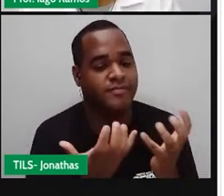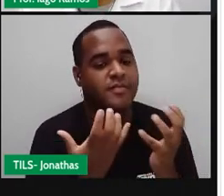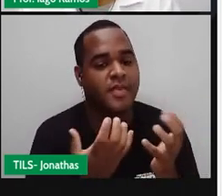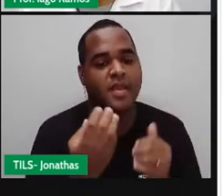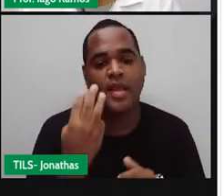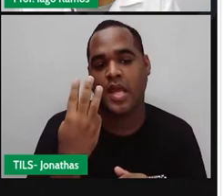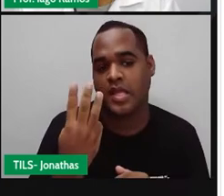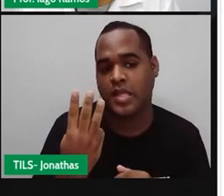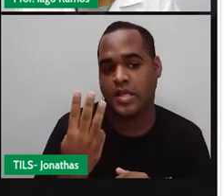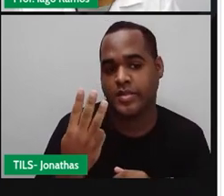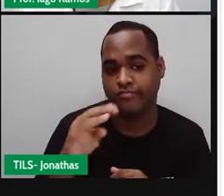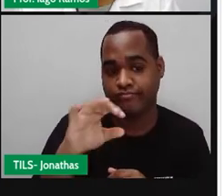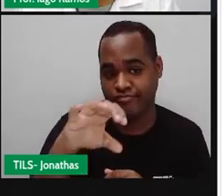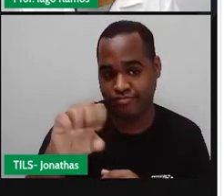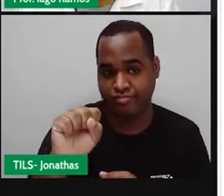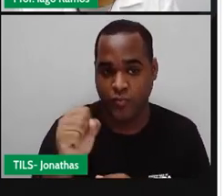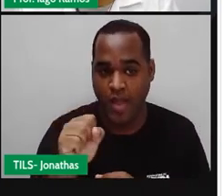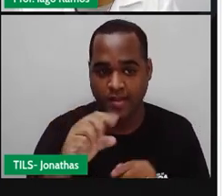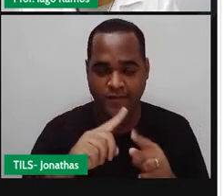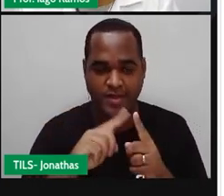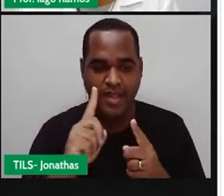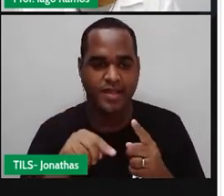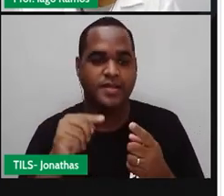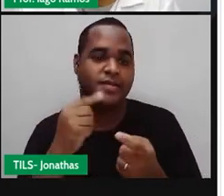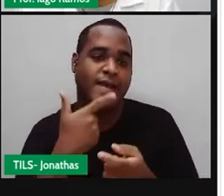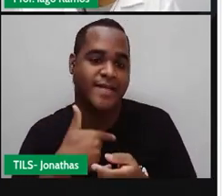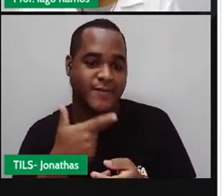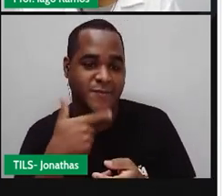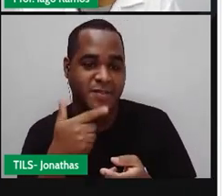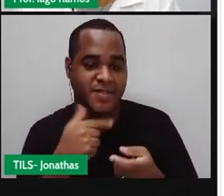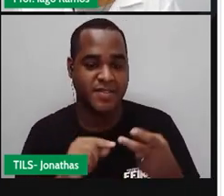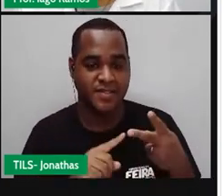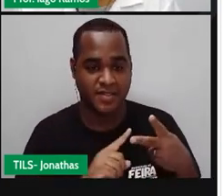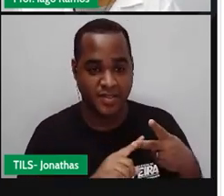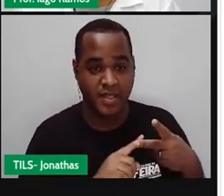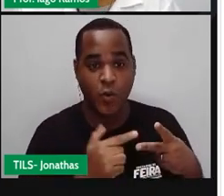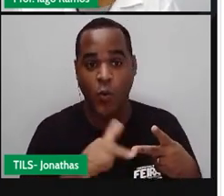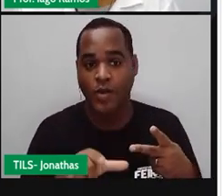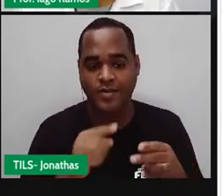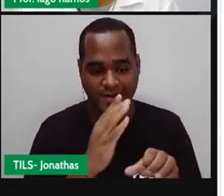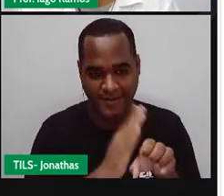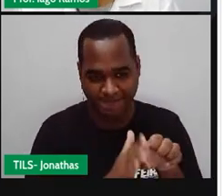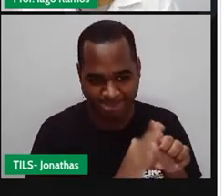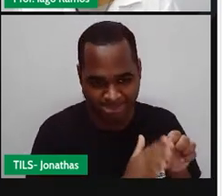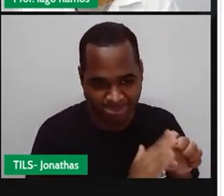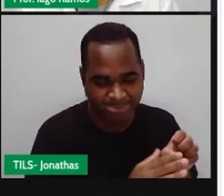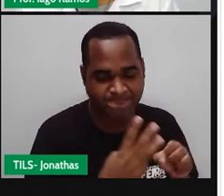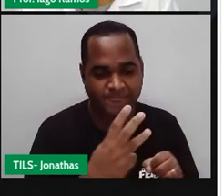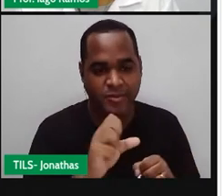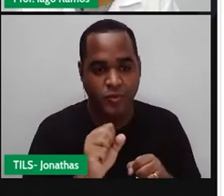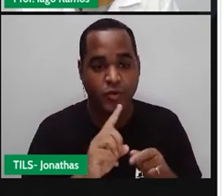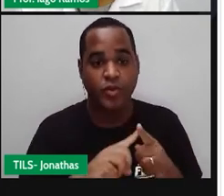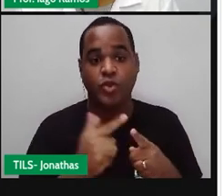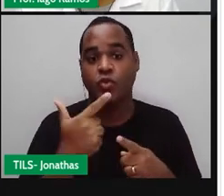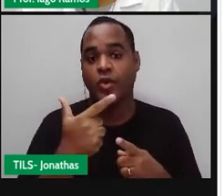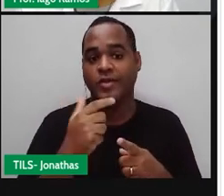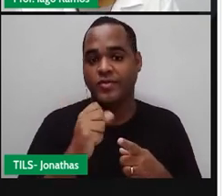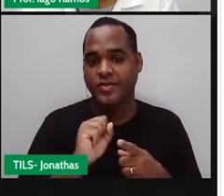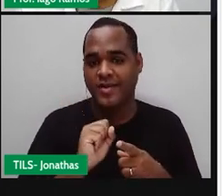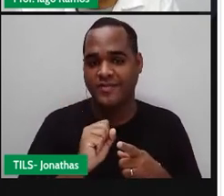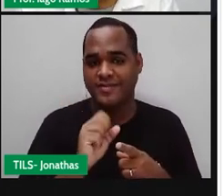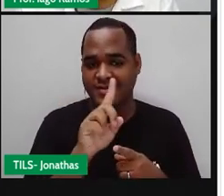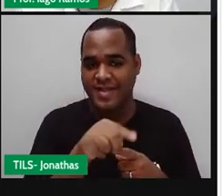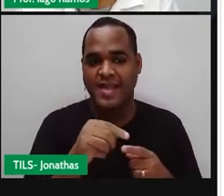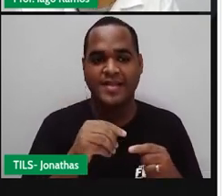três oitavos de mussarela a três oitavos de calabresa e dois oitavos de